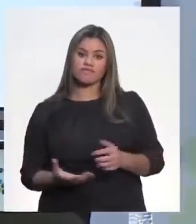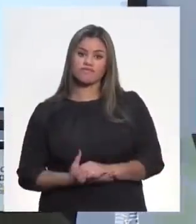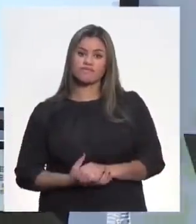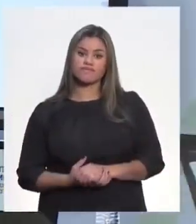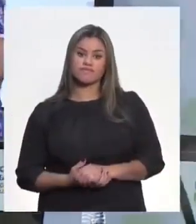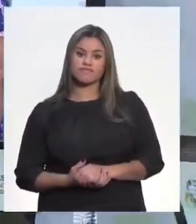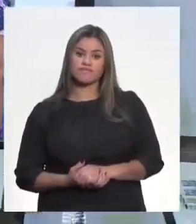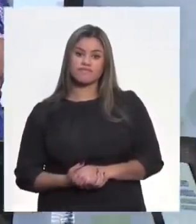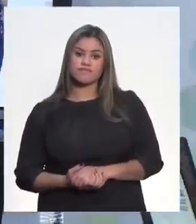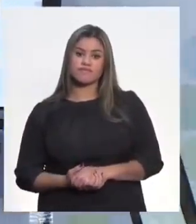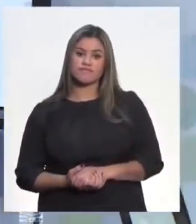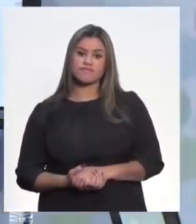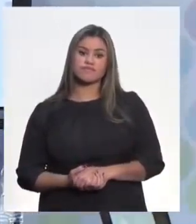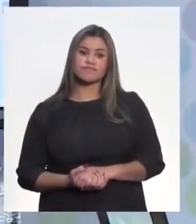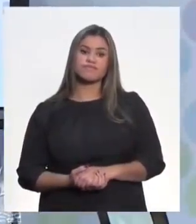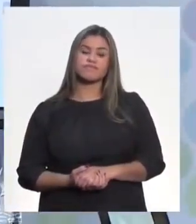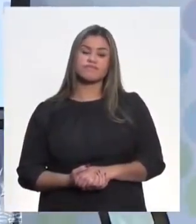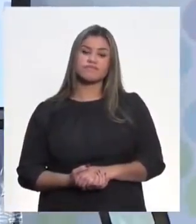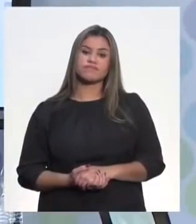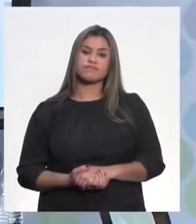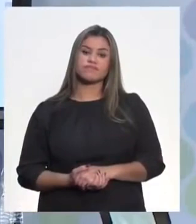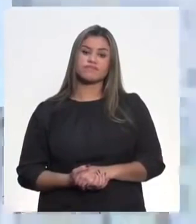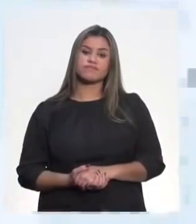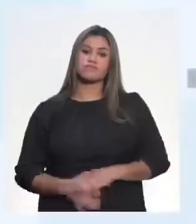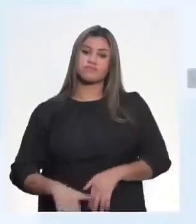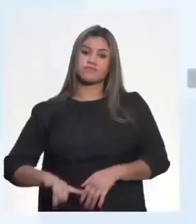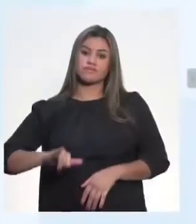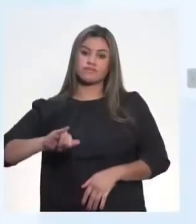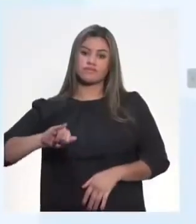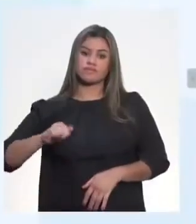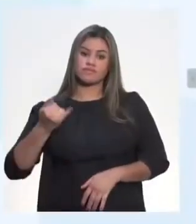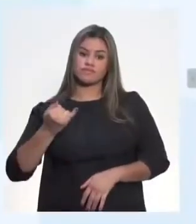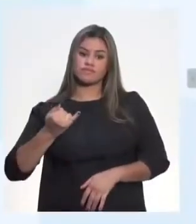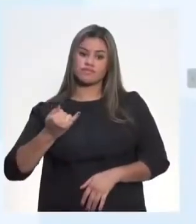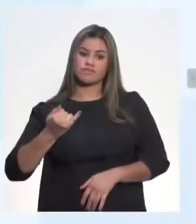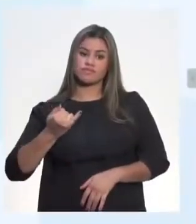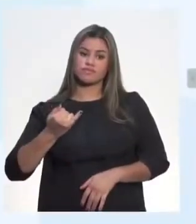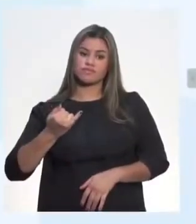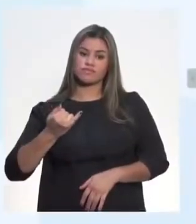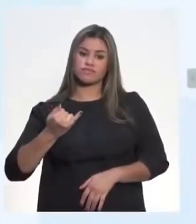lado. Então, o juro, ele vai ser calculado como?